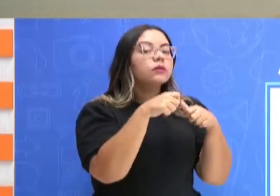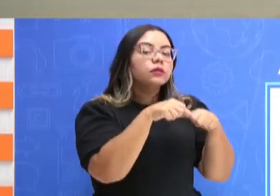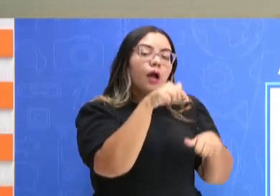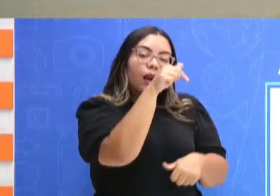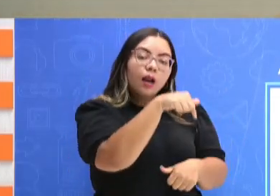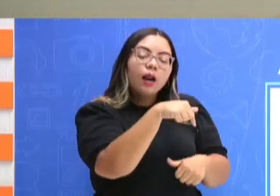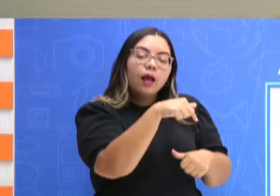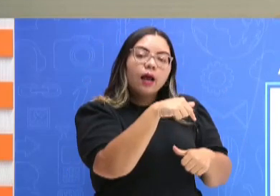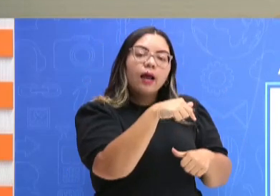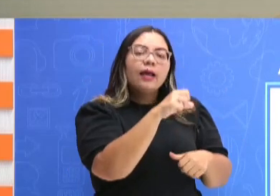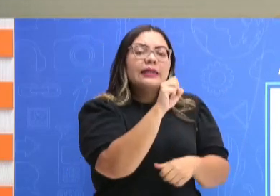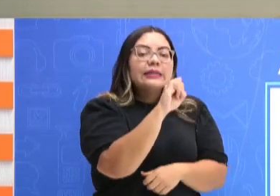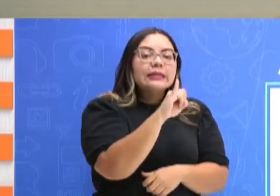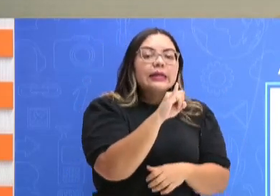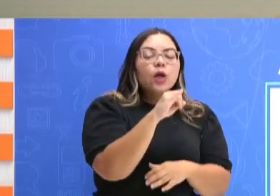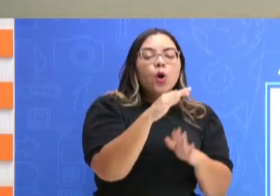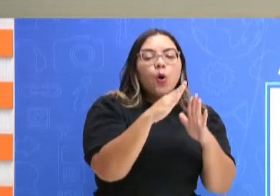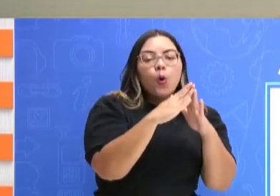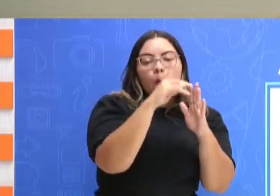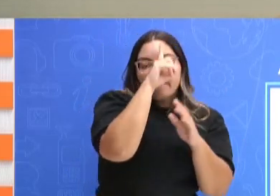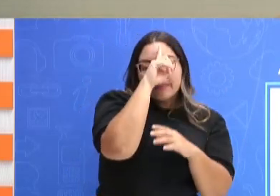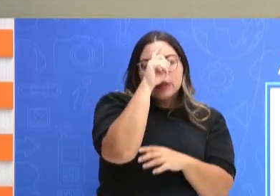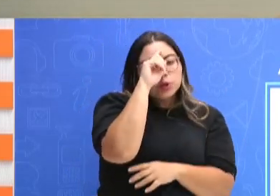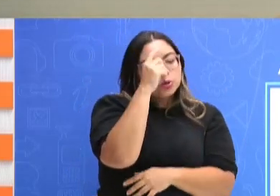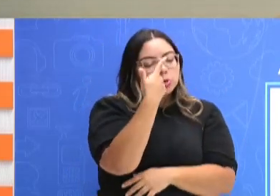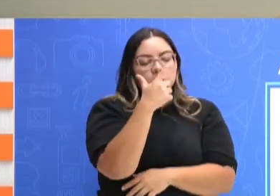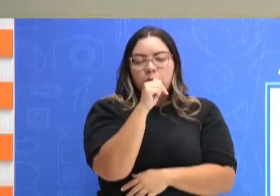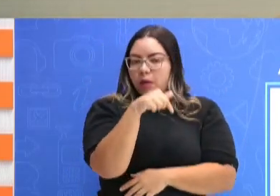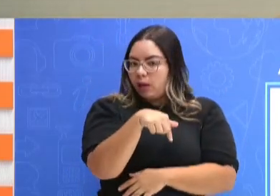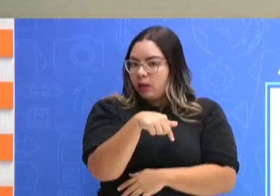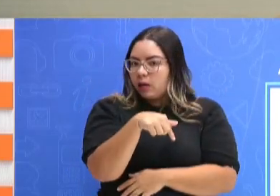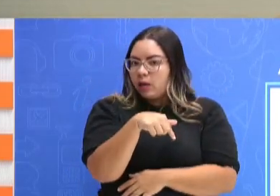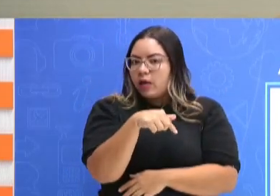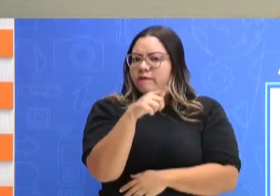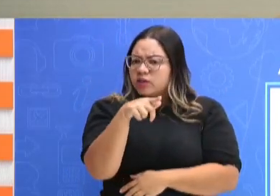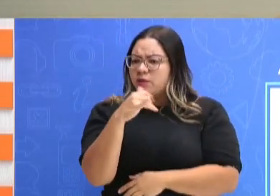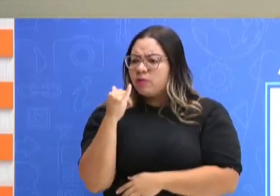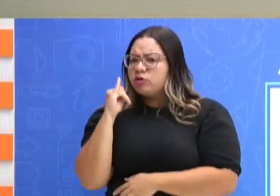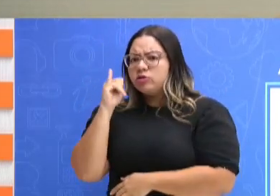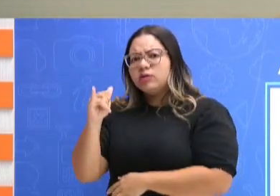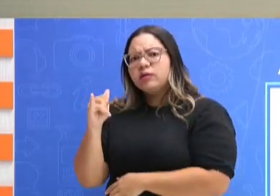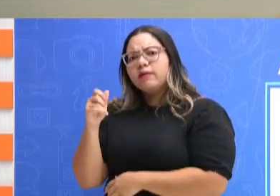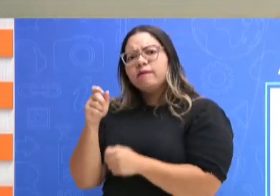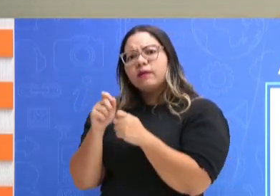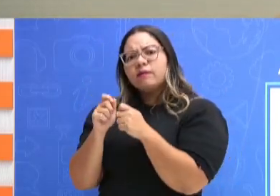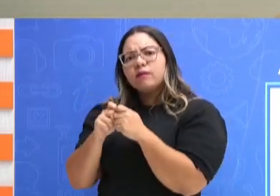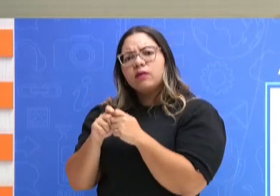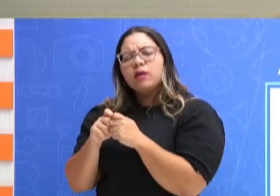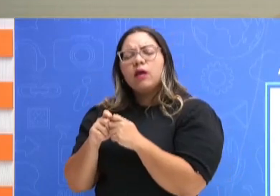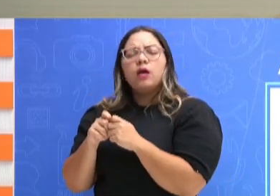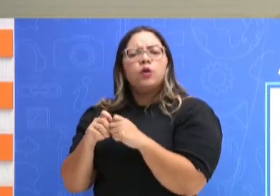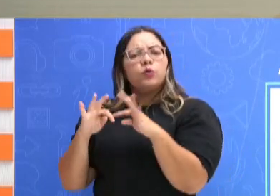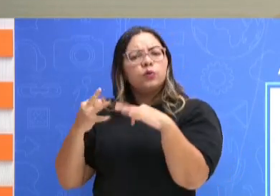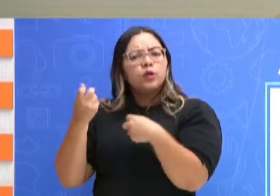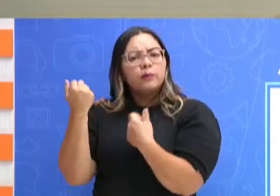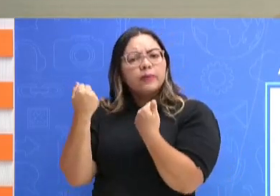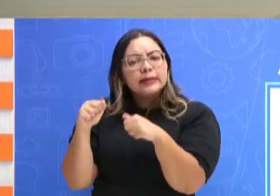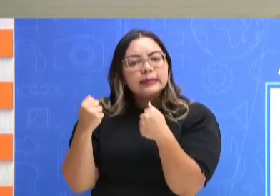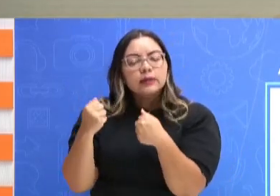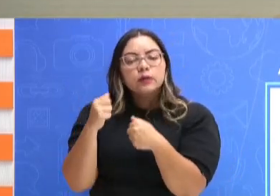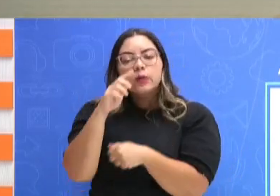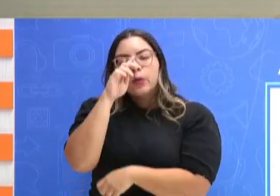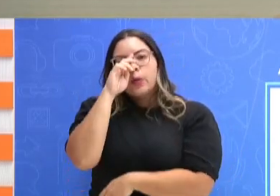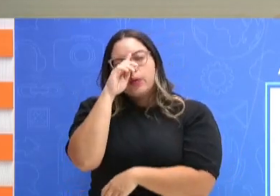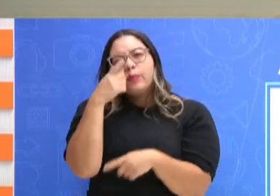o nosso fiscal. E se ele não tiver, você irá fazer a denúncia e nós vamos tomar as medidas necessárias. Porque muitas das vezes,